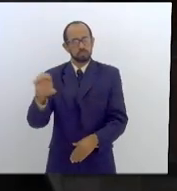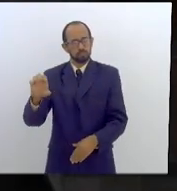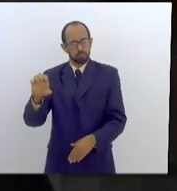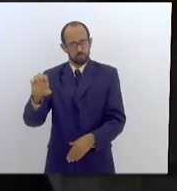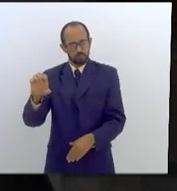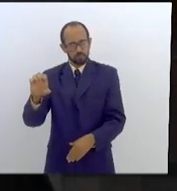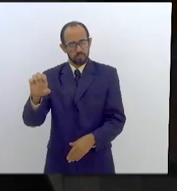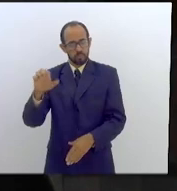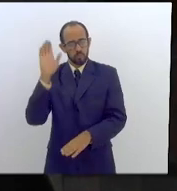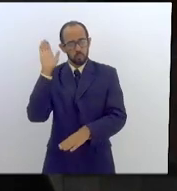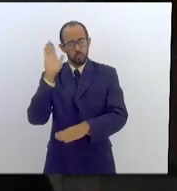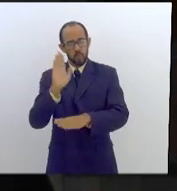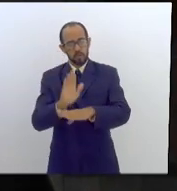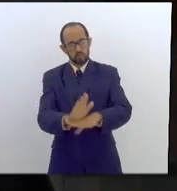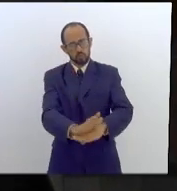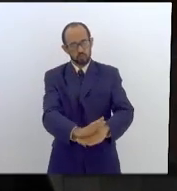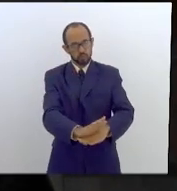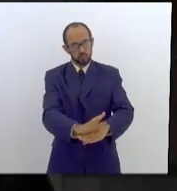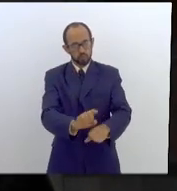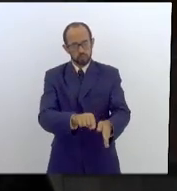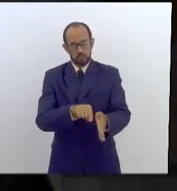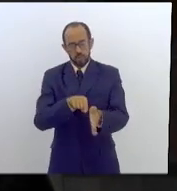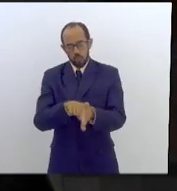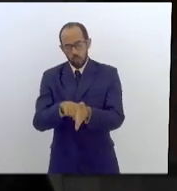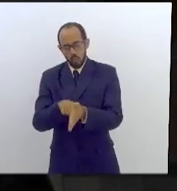com a ajuda de uma consultoria